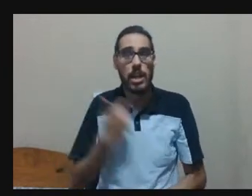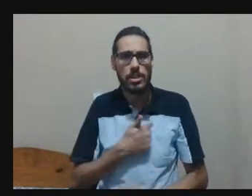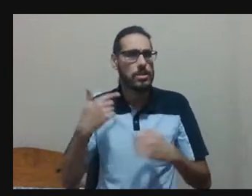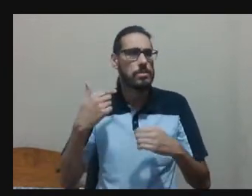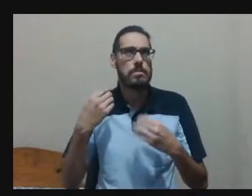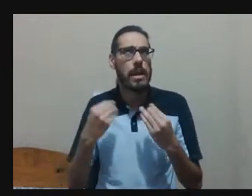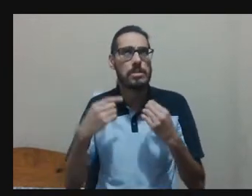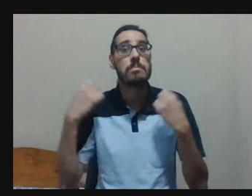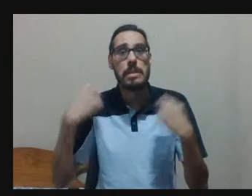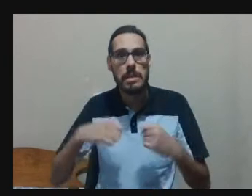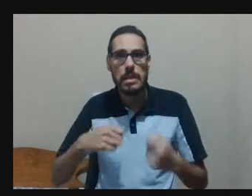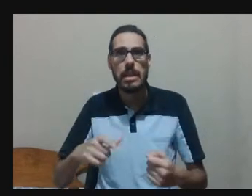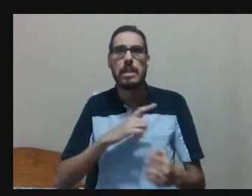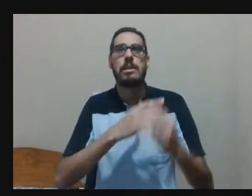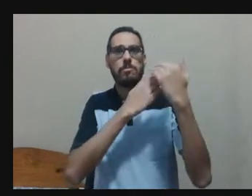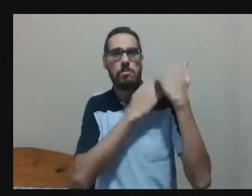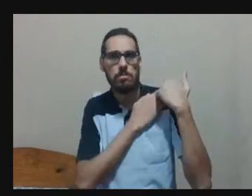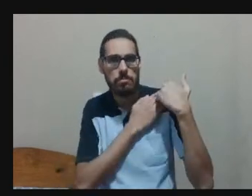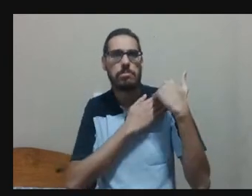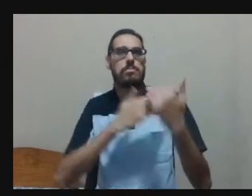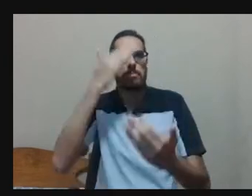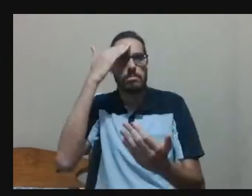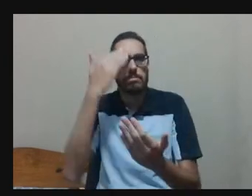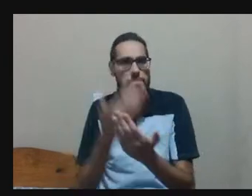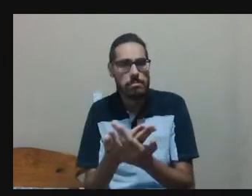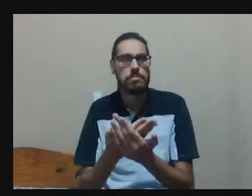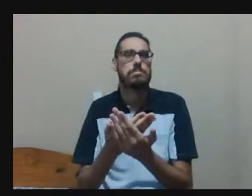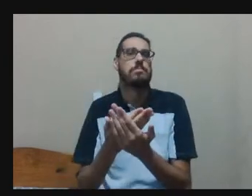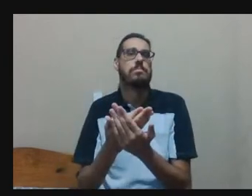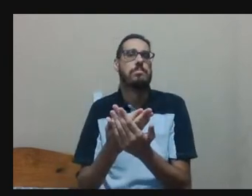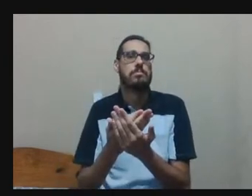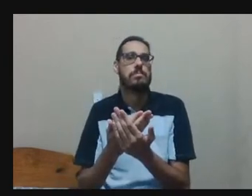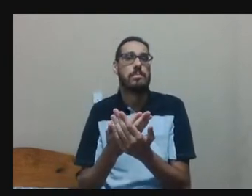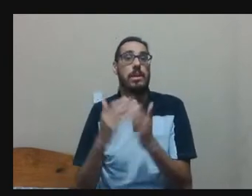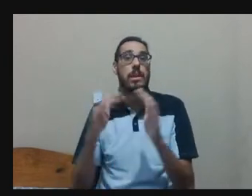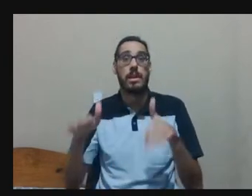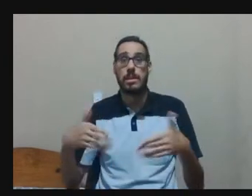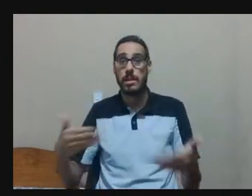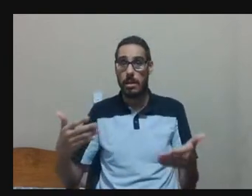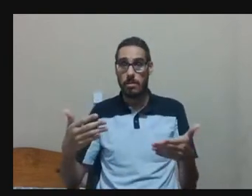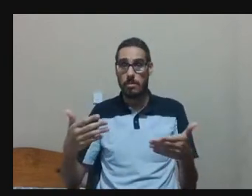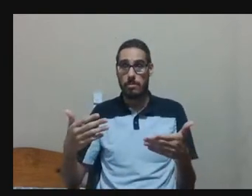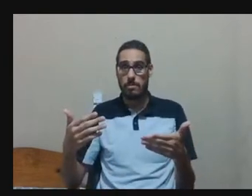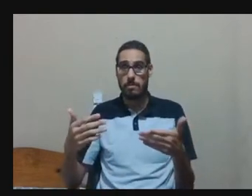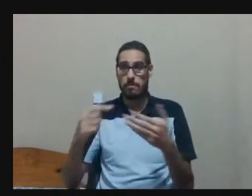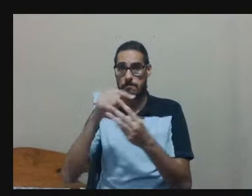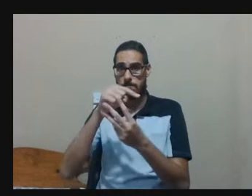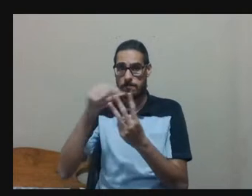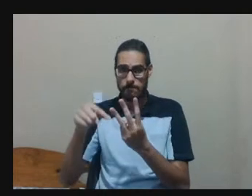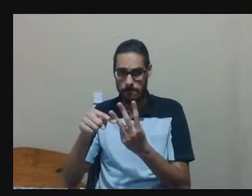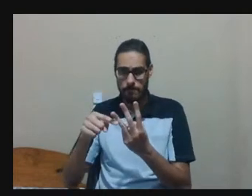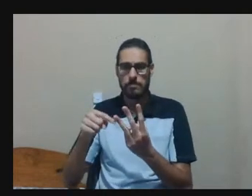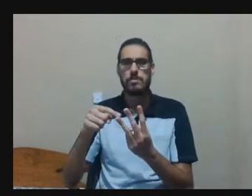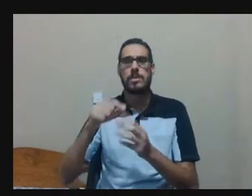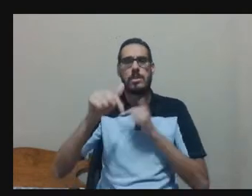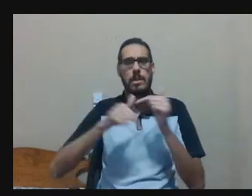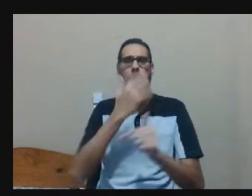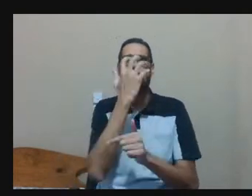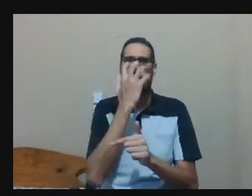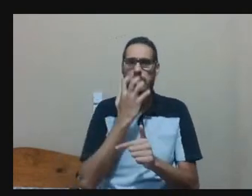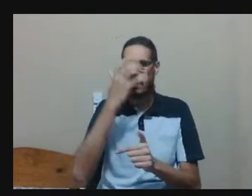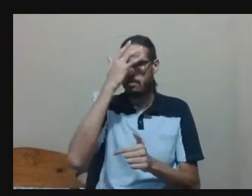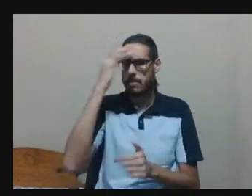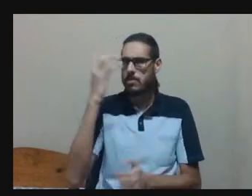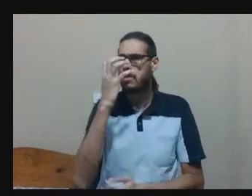que o empresário vê para isso. Então, esses três fatores juntos, projetos sérios, com pessoas sérias, sem vinculação